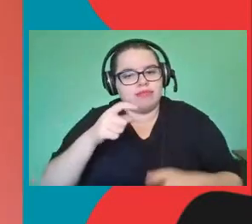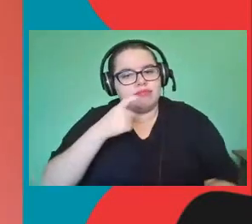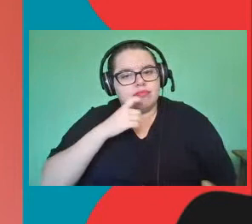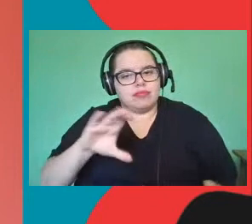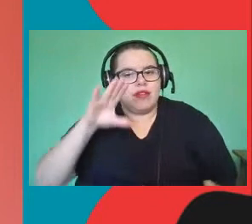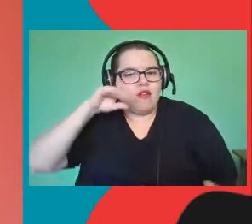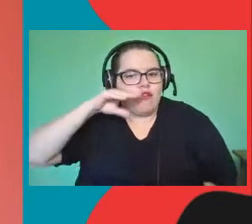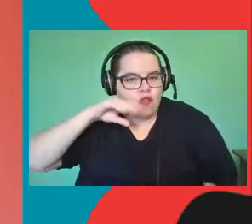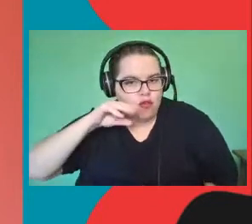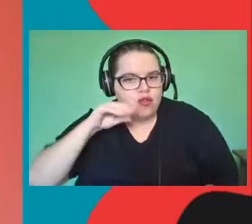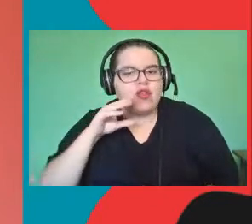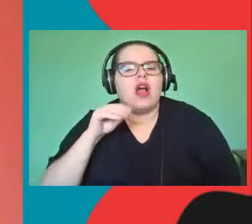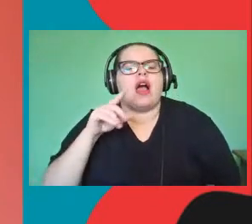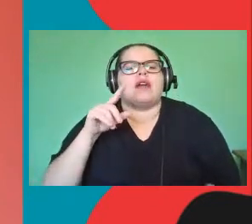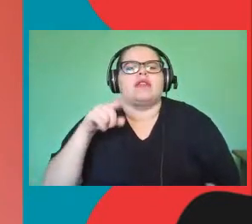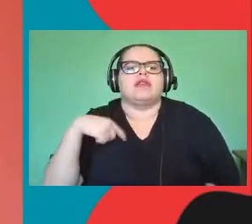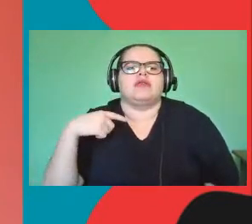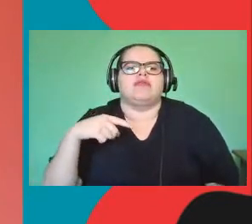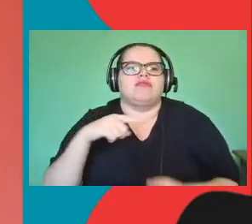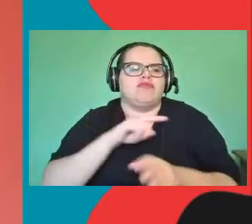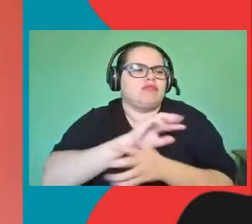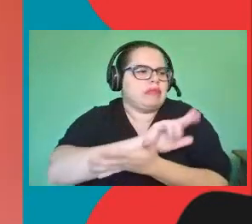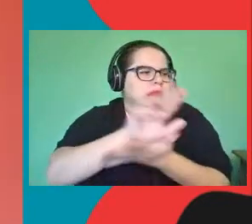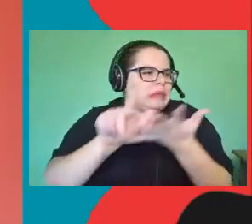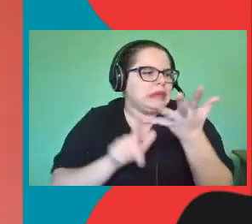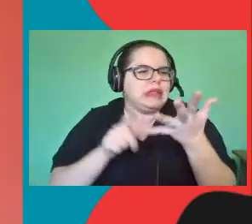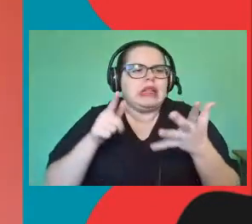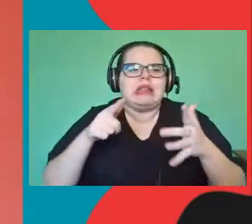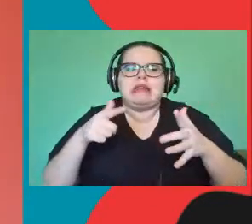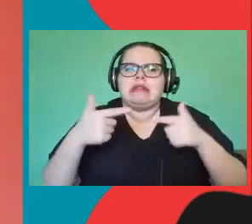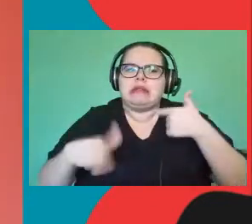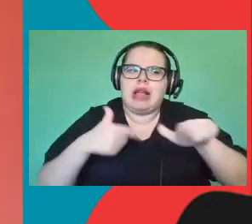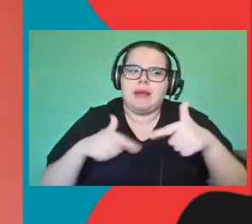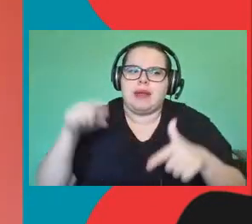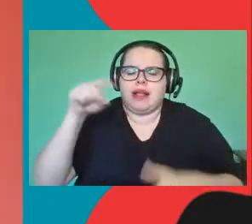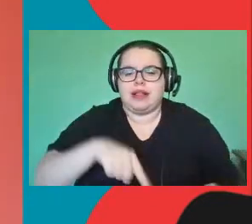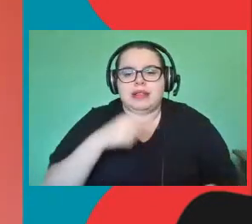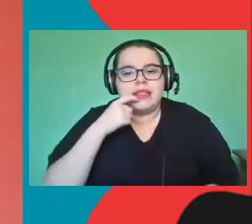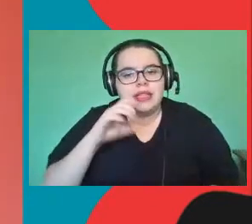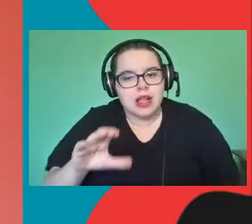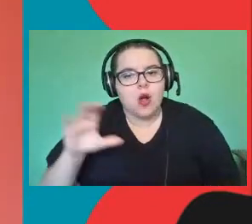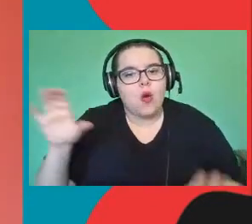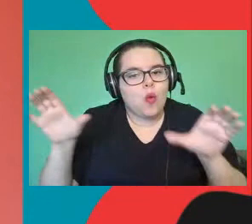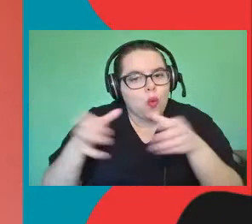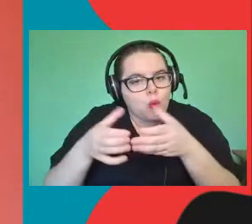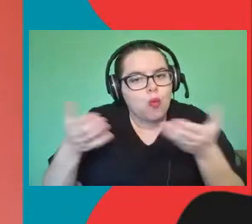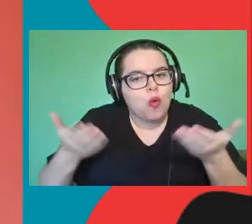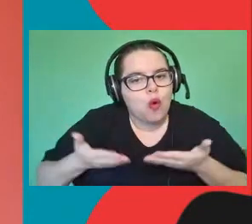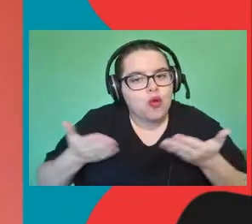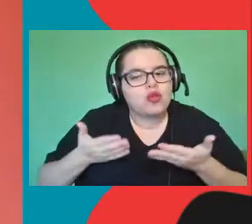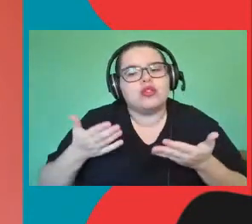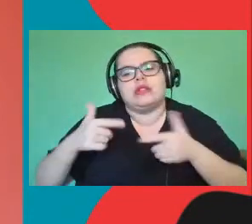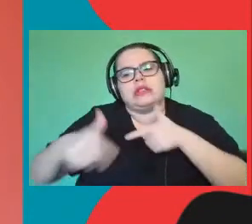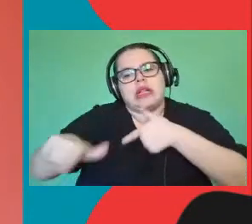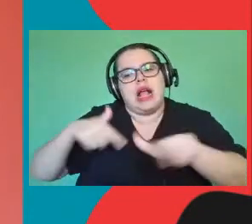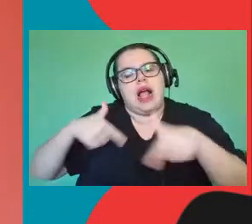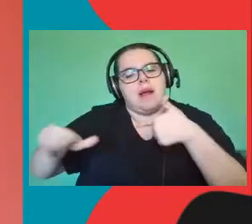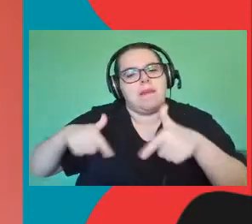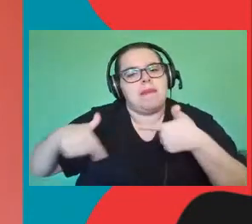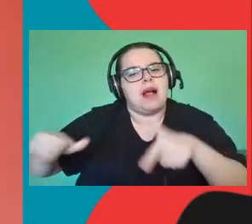colaboradores. Isso inclui todas as áreas de unidade de negócio aqui da C&T. E esses grupos hoje, eles atuam